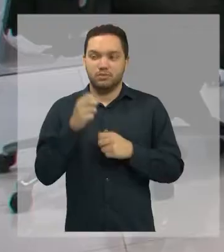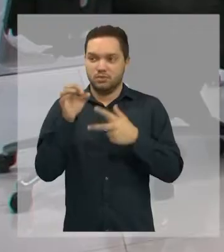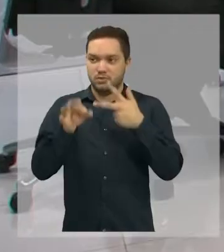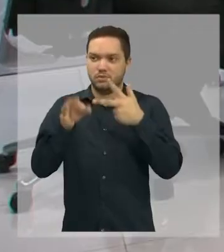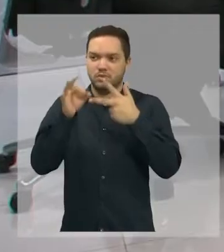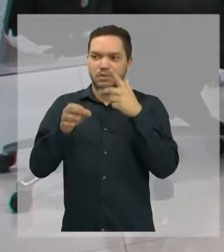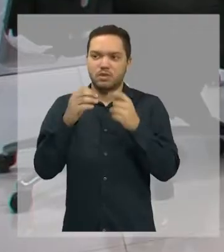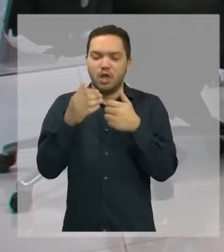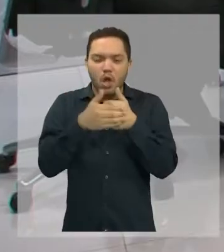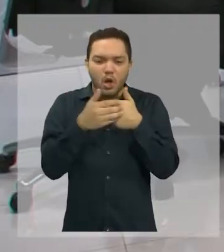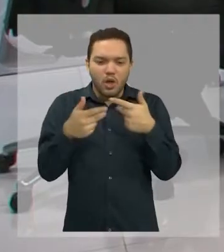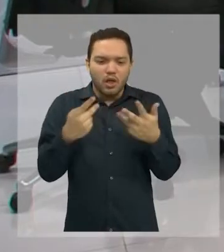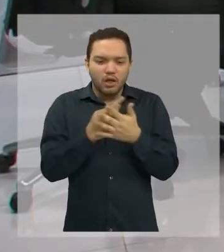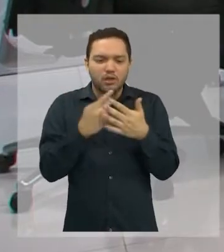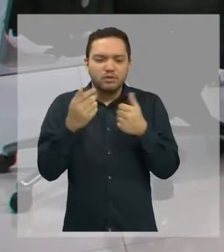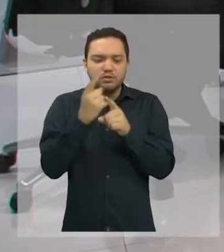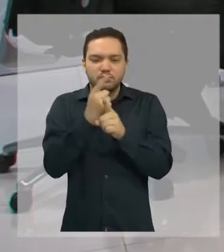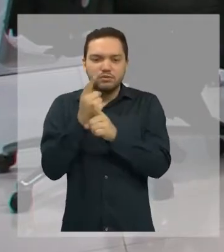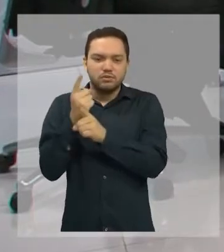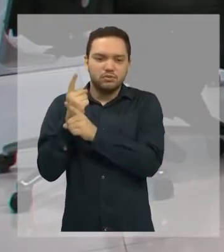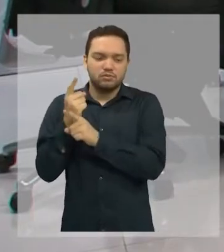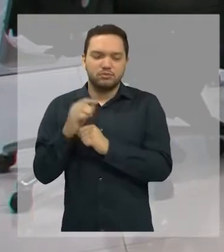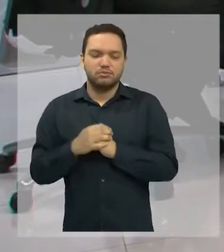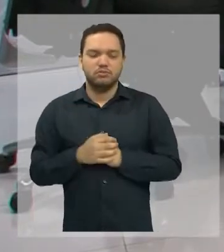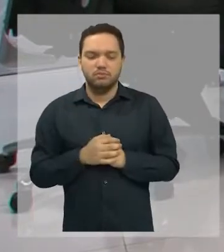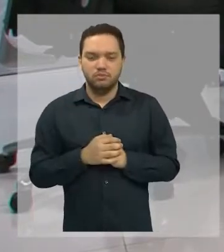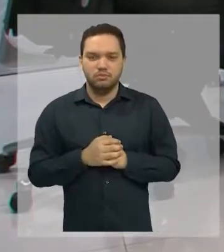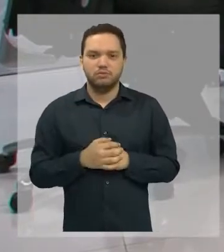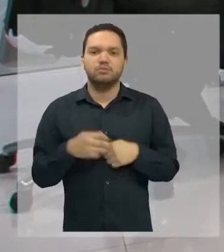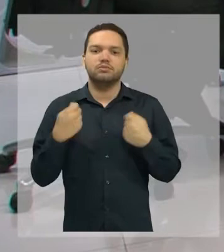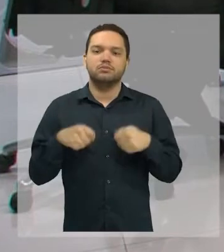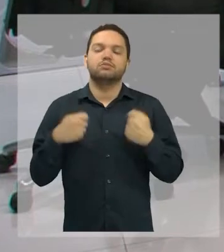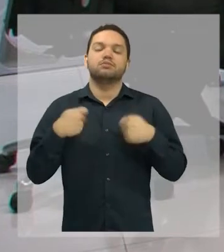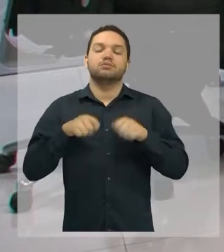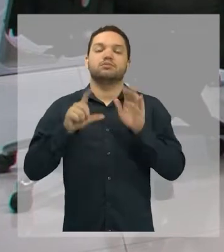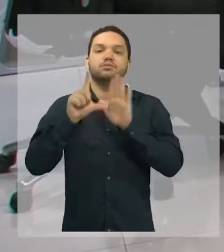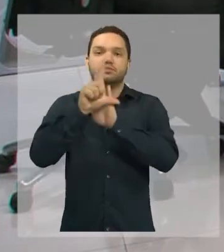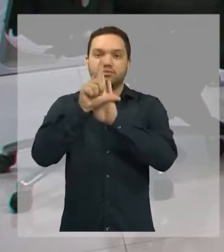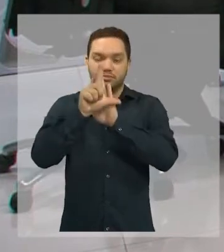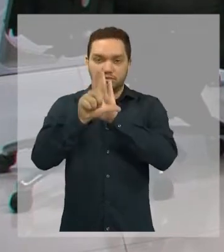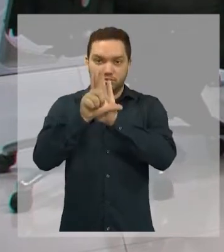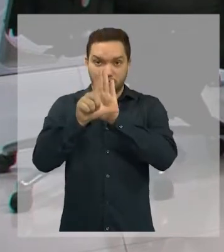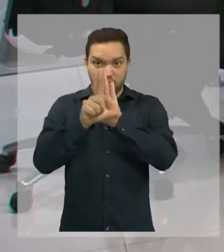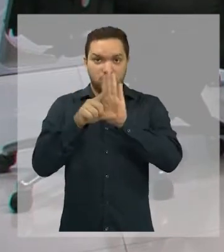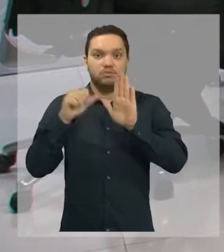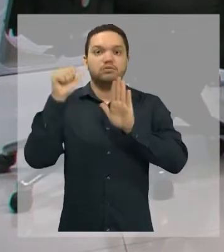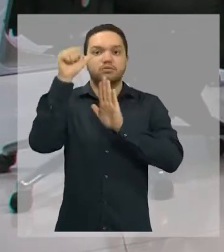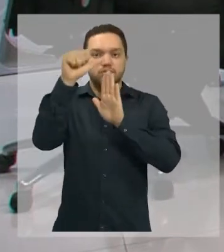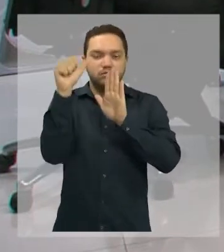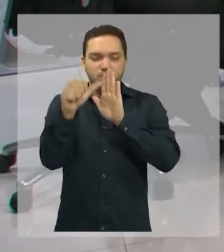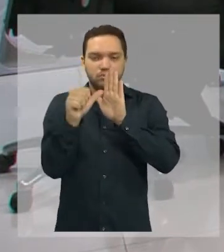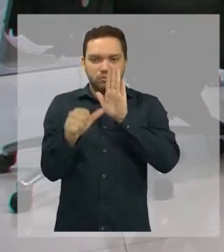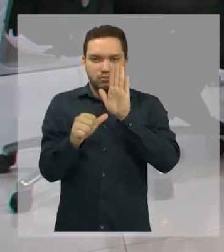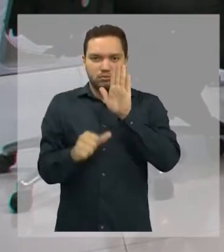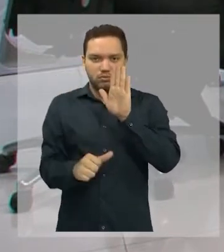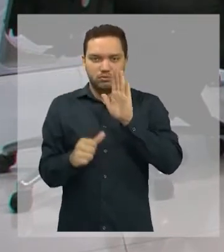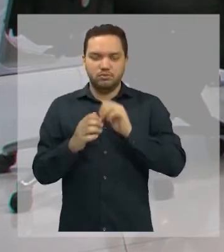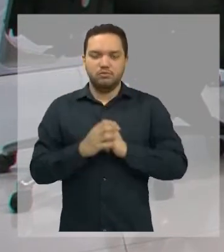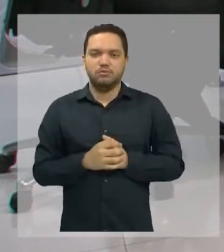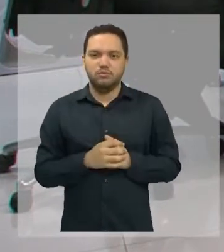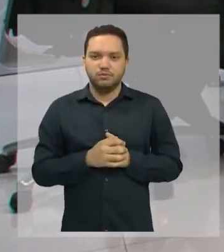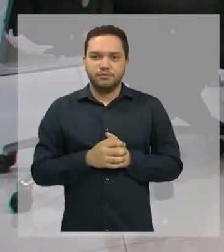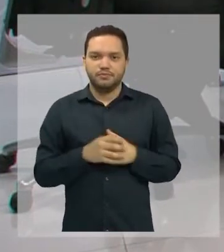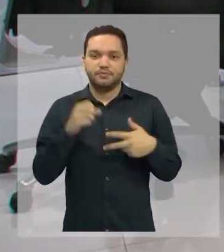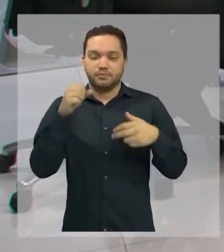aí volta o que o professor Rui lembrou. Então é preciso mudar a legislação conforme a organização do